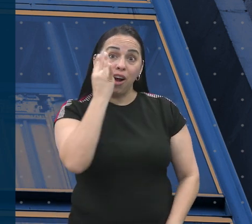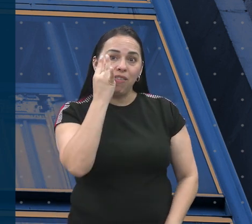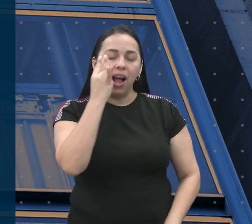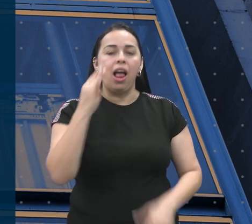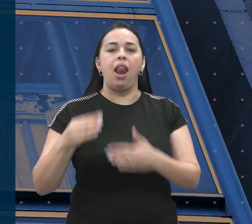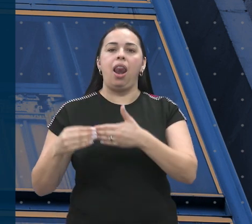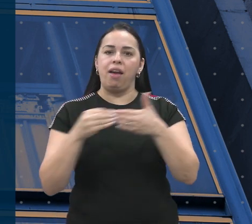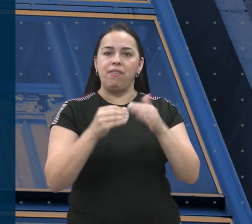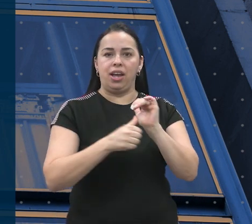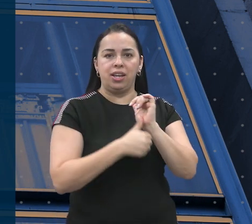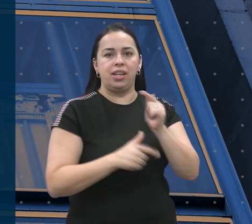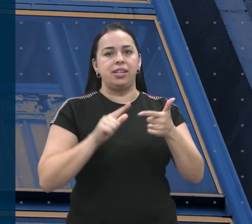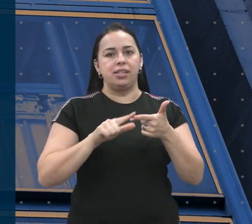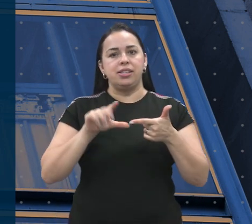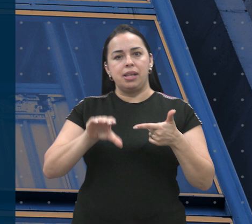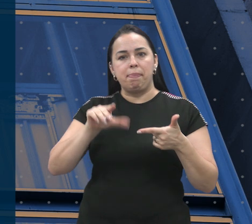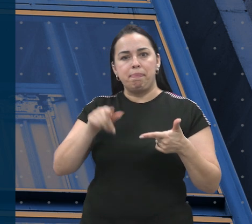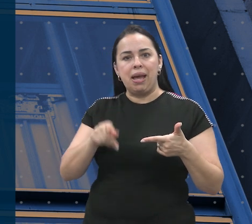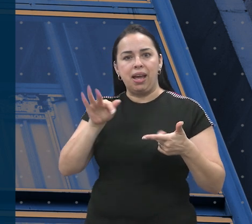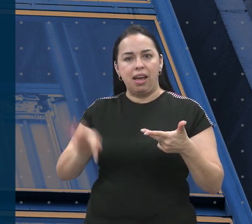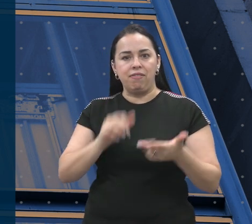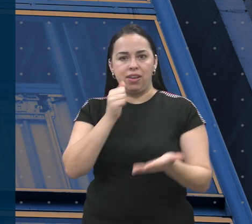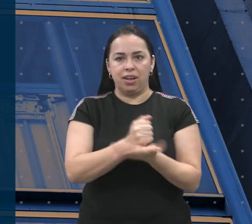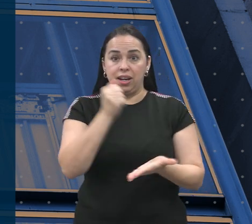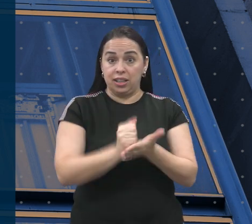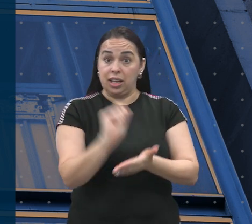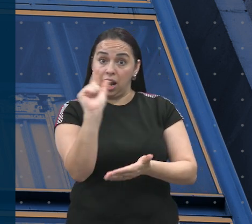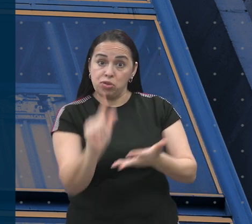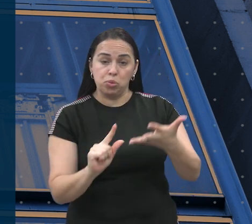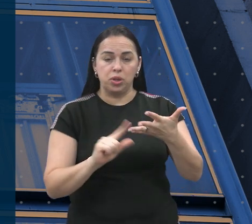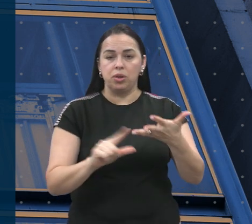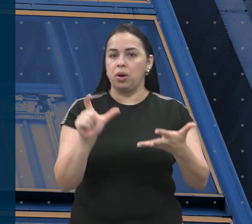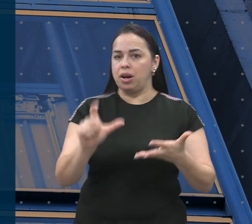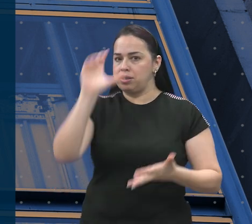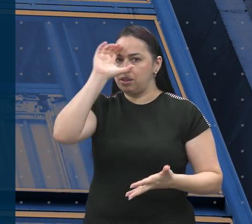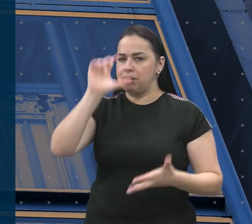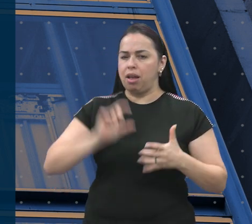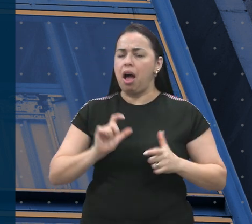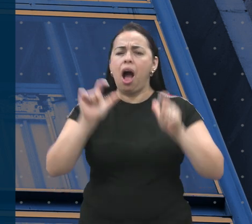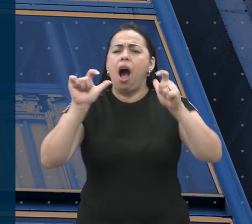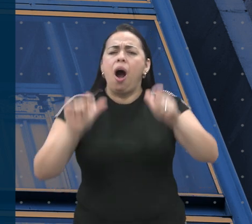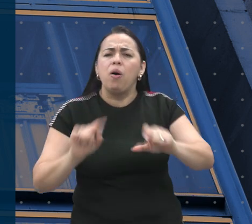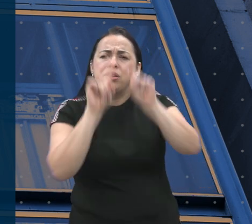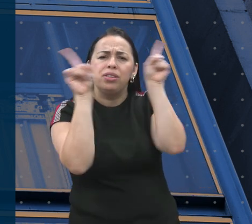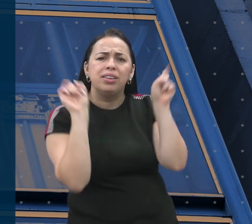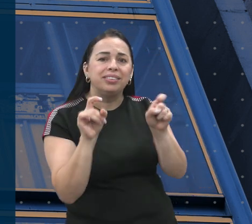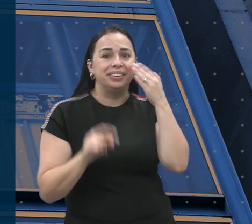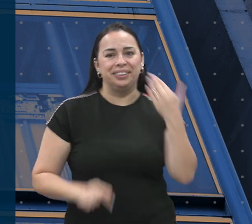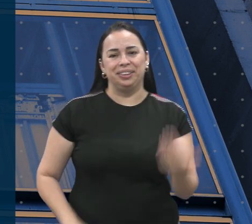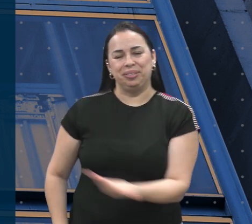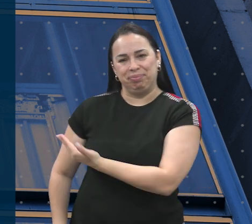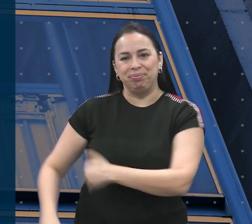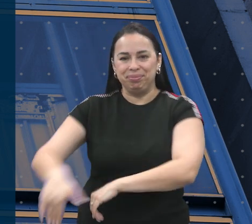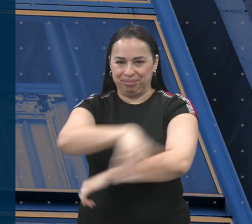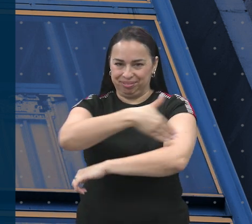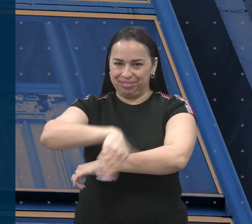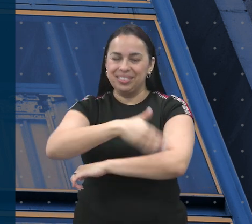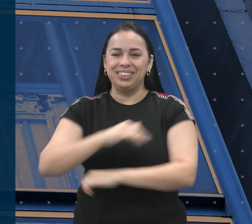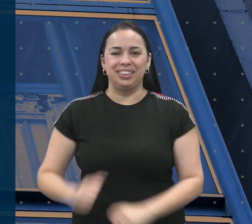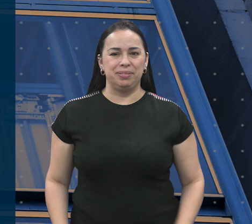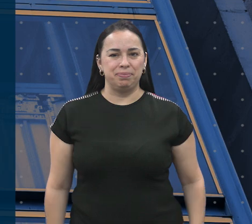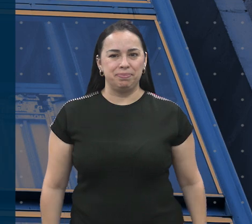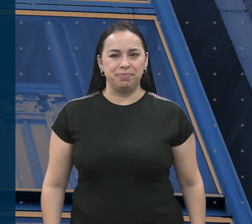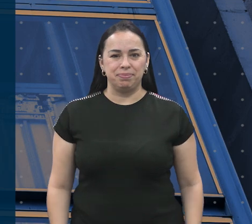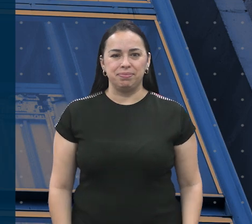PAT levando o RG, CPF, carteira de trabalho e o cartão cidadão. O PAT fica na Praça Afonso Pena, número 175,